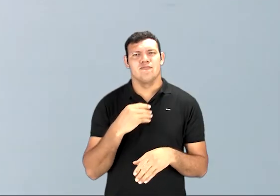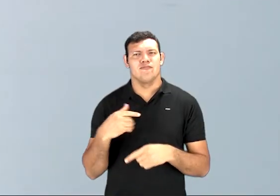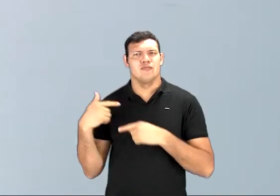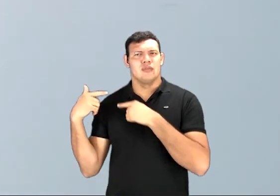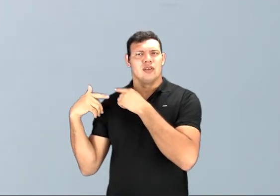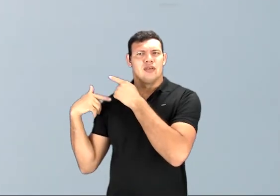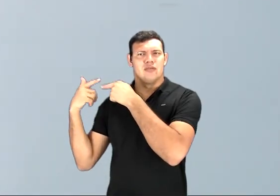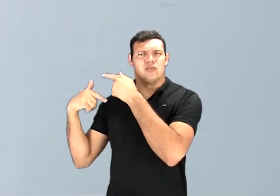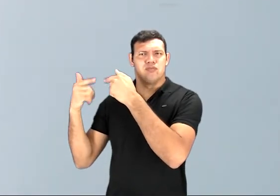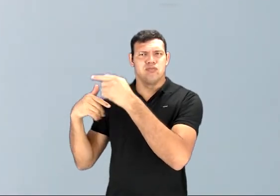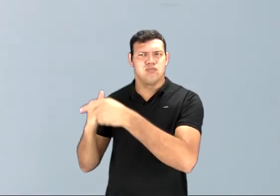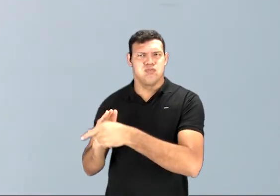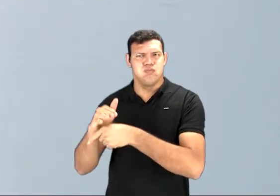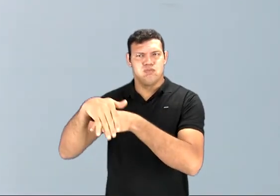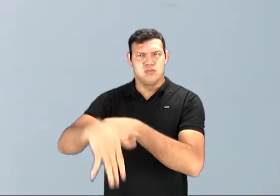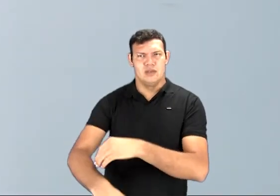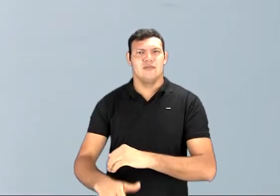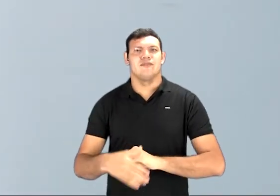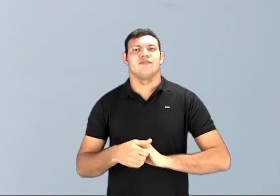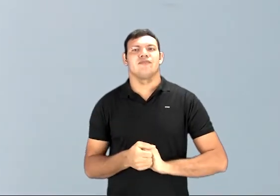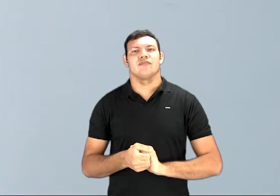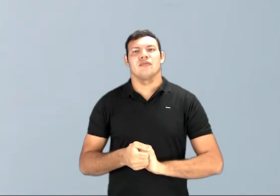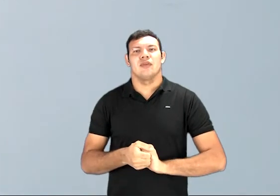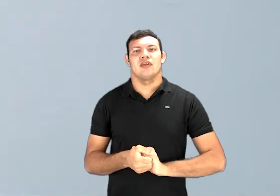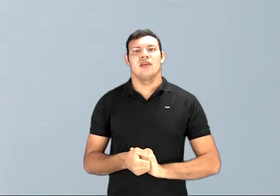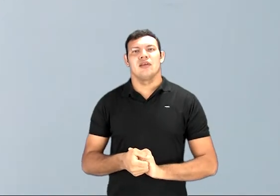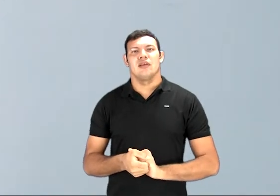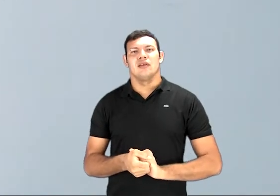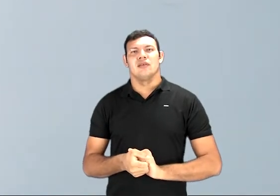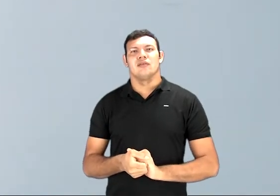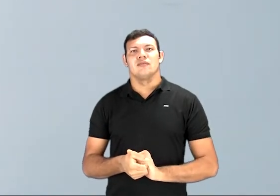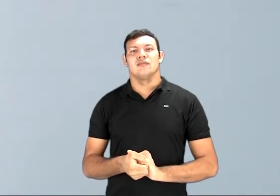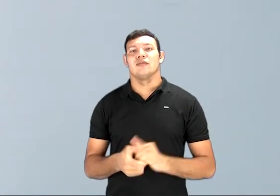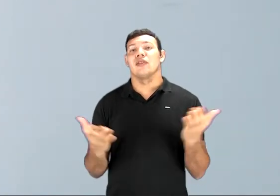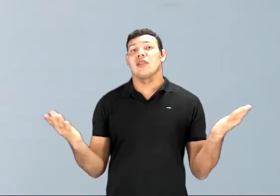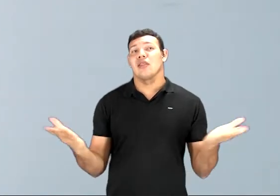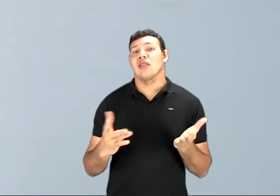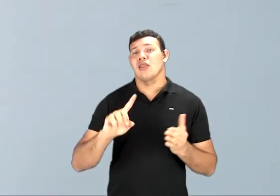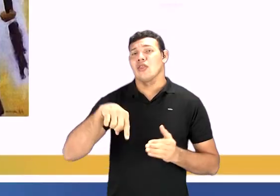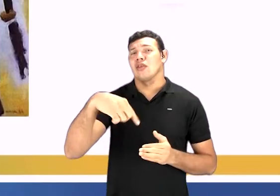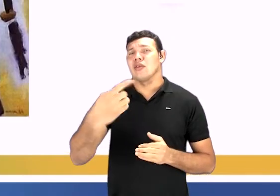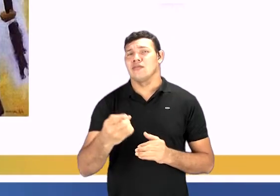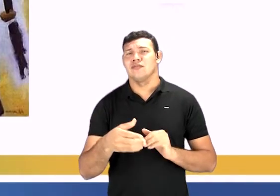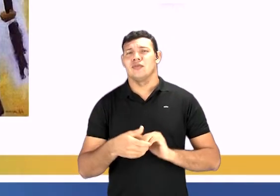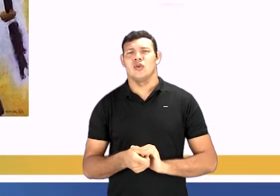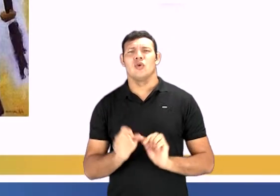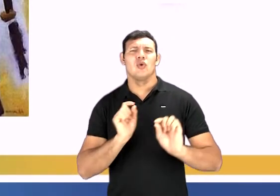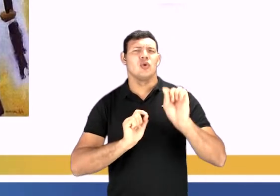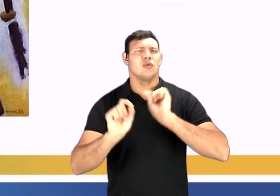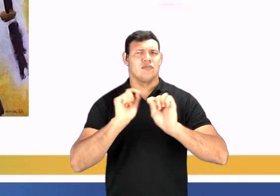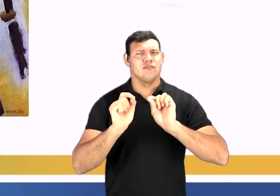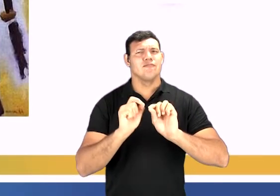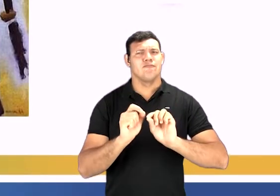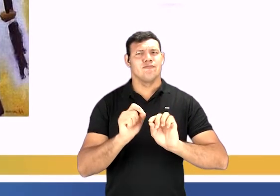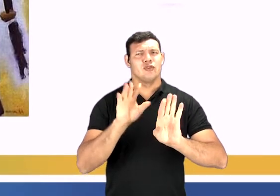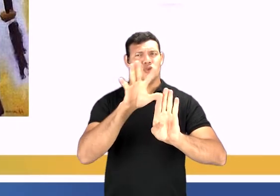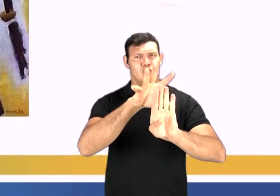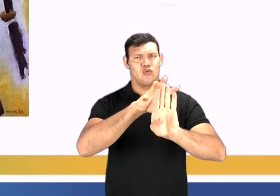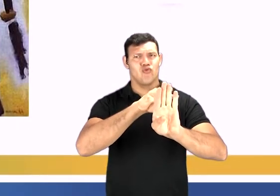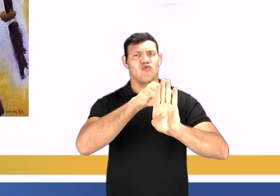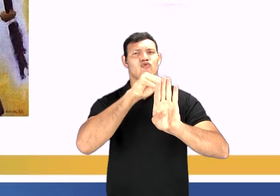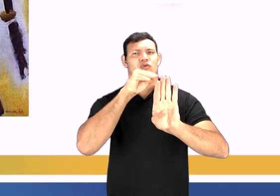outro movimento que eu quero convidar você para conhecer agora da arte moderna é o abstracionismo ou arte